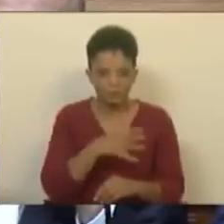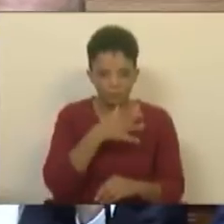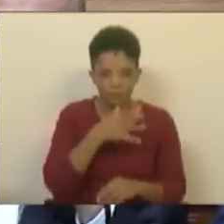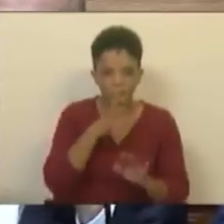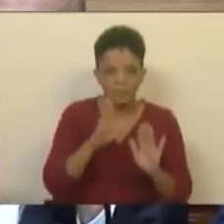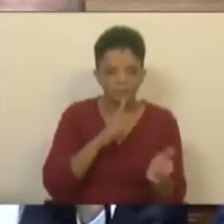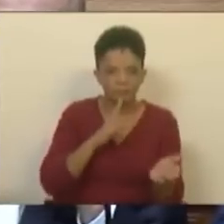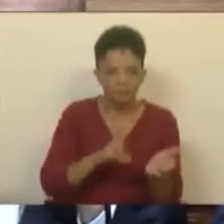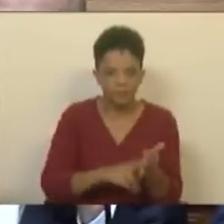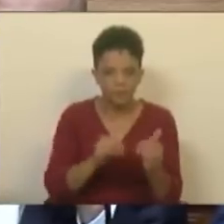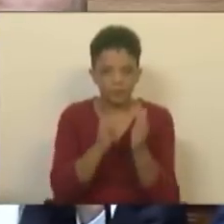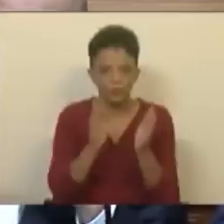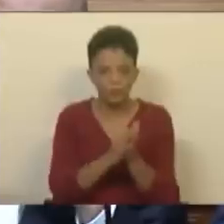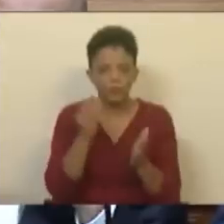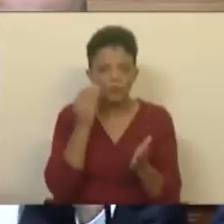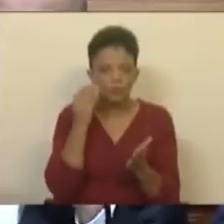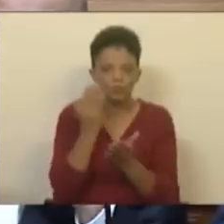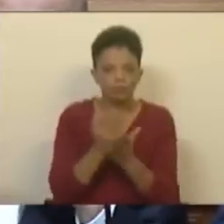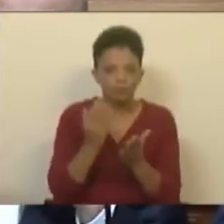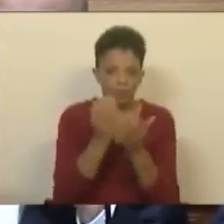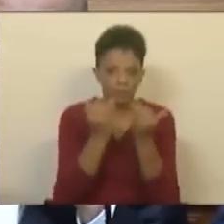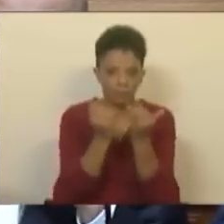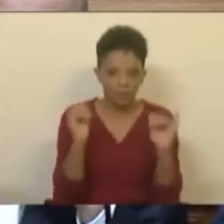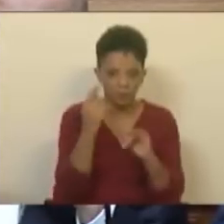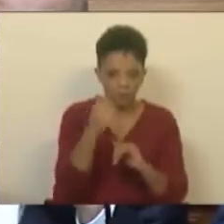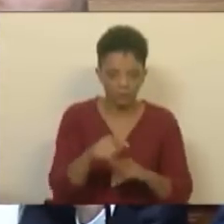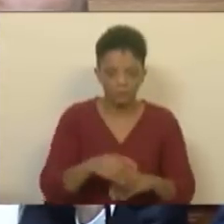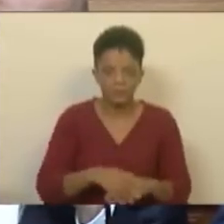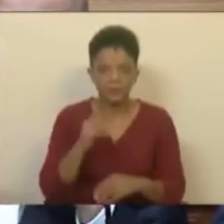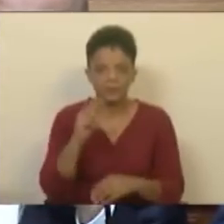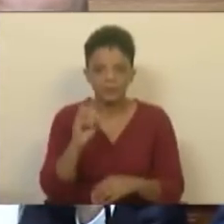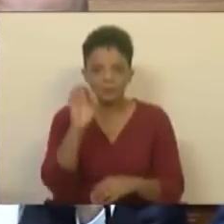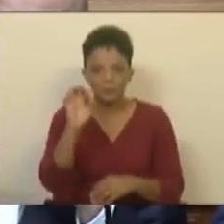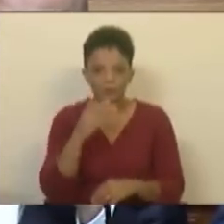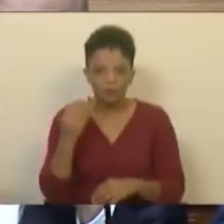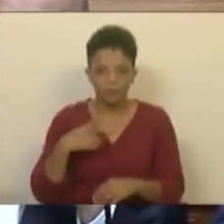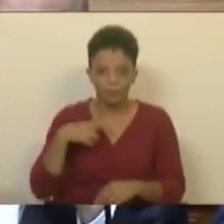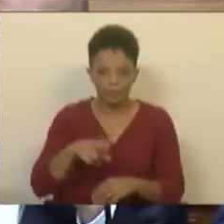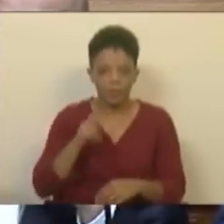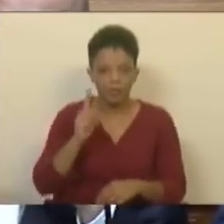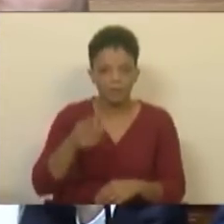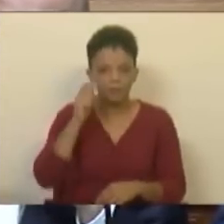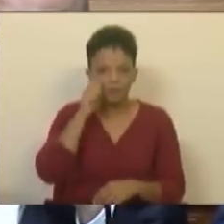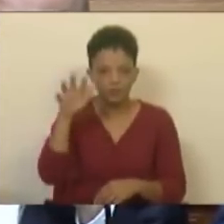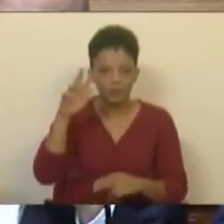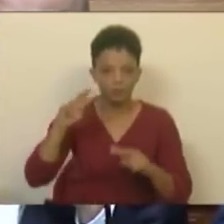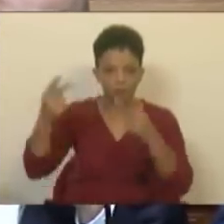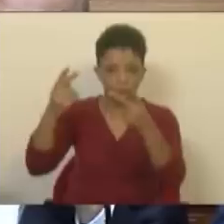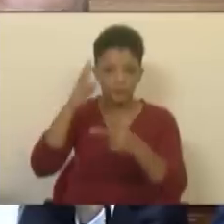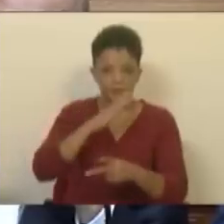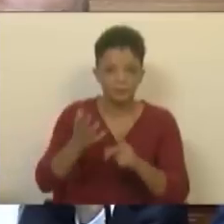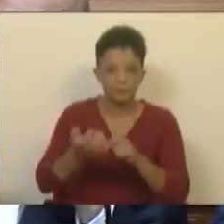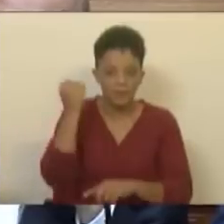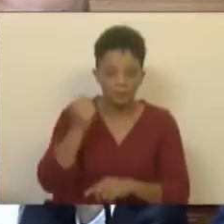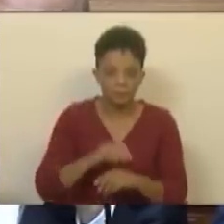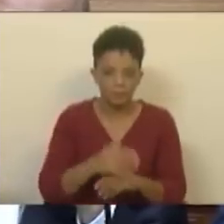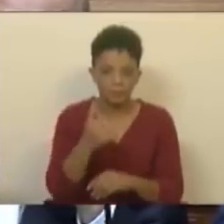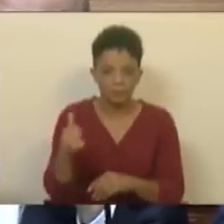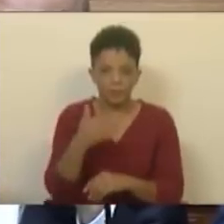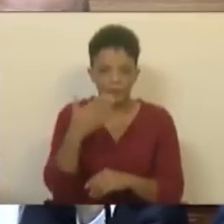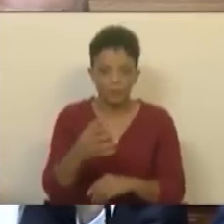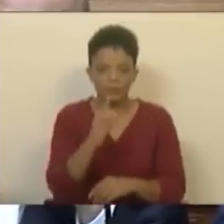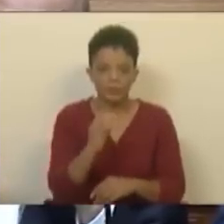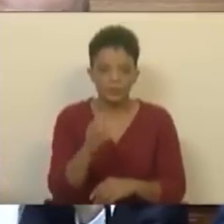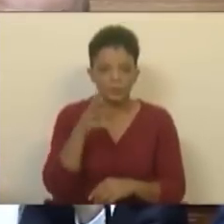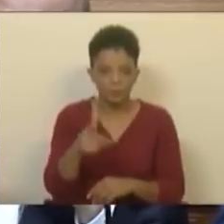Posso garantir tudo isto tem baseado em estudos Independentes 30% dos jovens em Portugal querem emigrar se puder em 2021